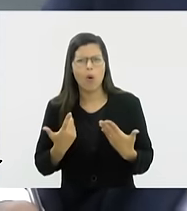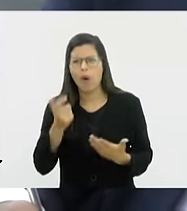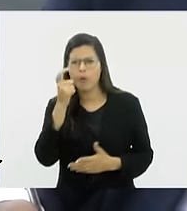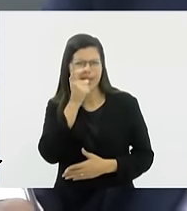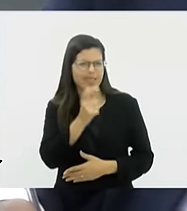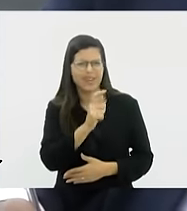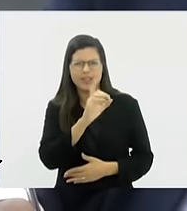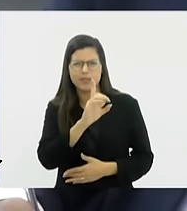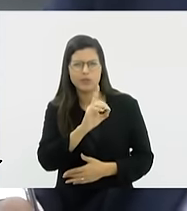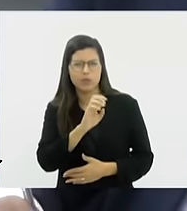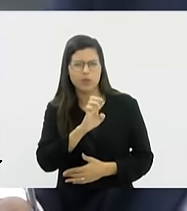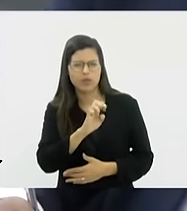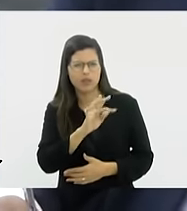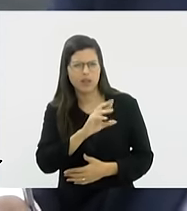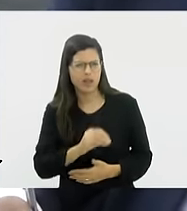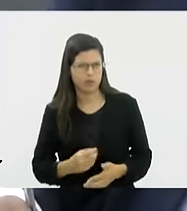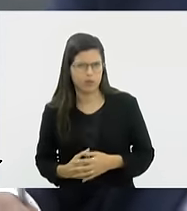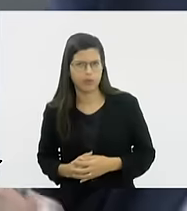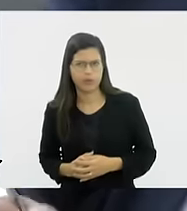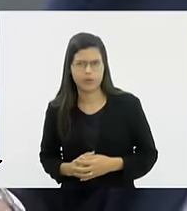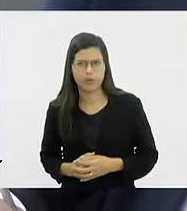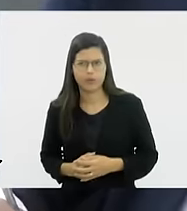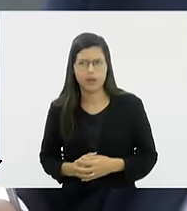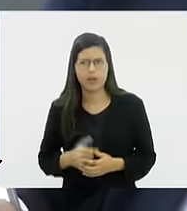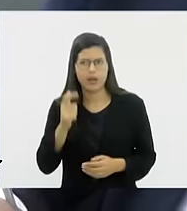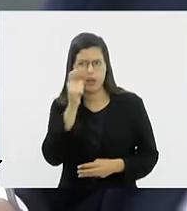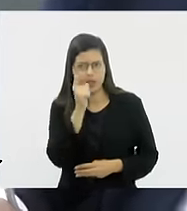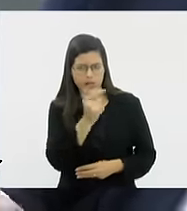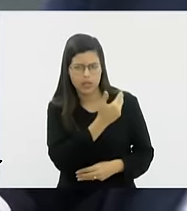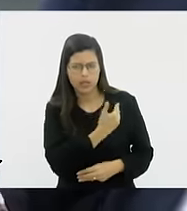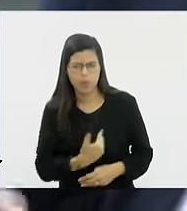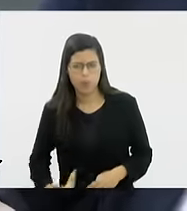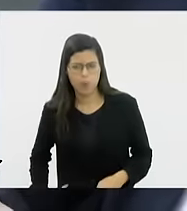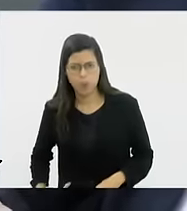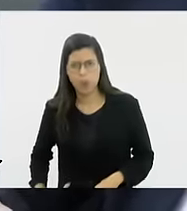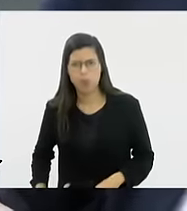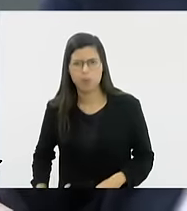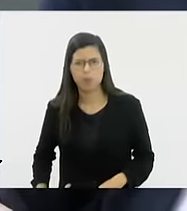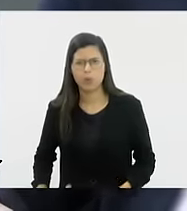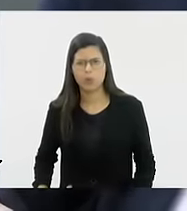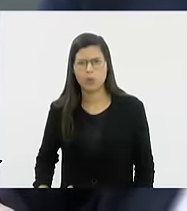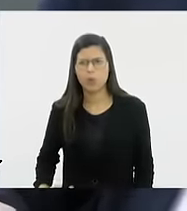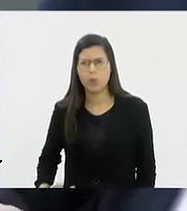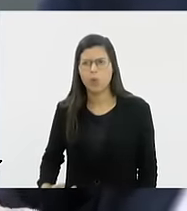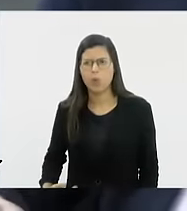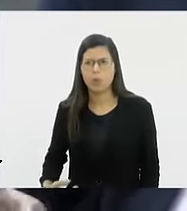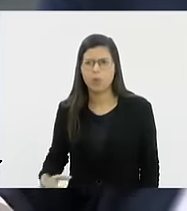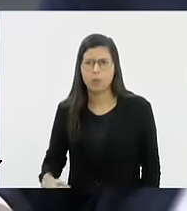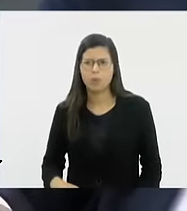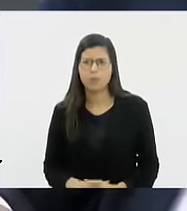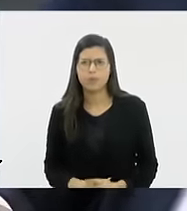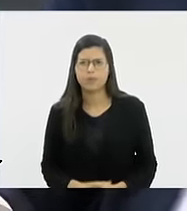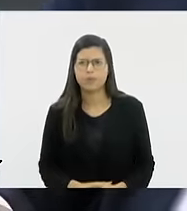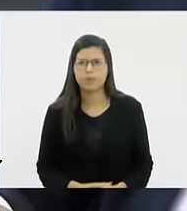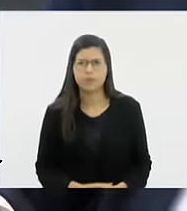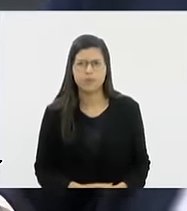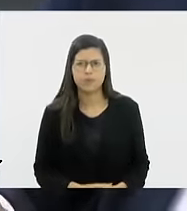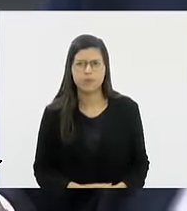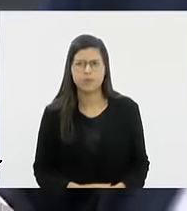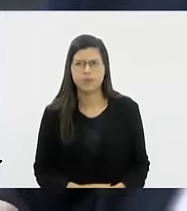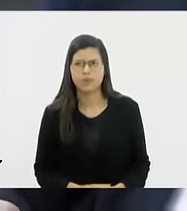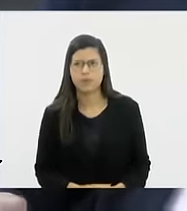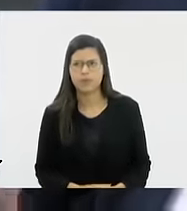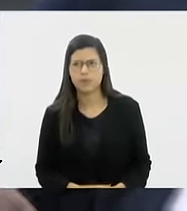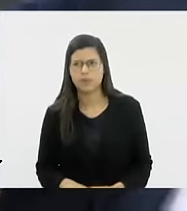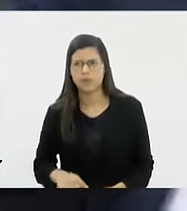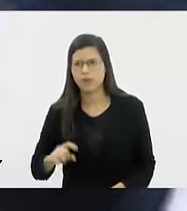está servindo? O interesse público, o povo provavelmente que não é. Mas mesmo